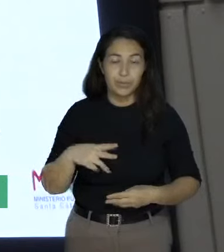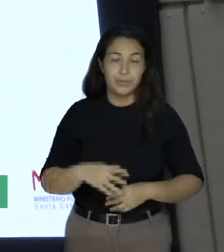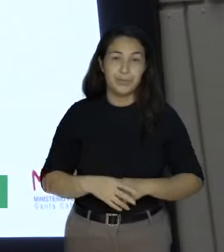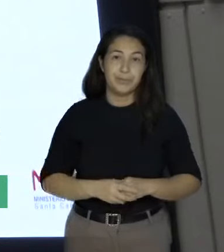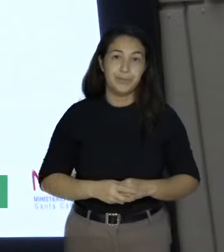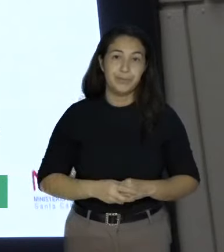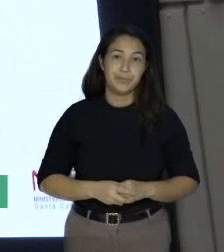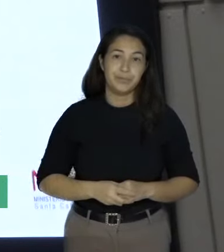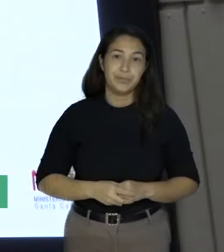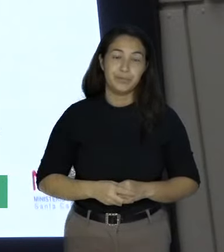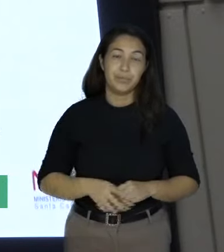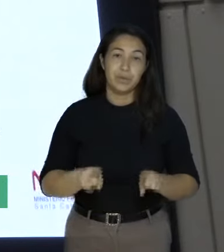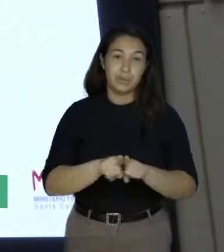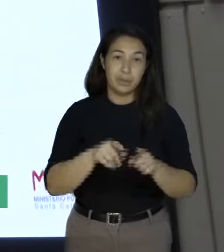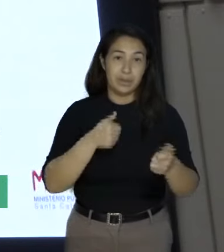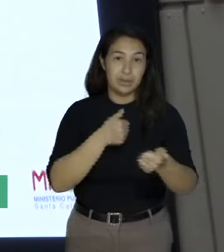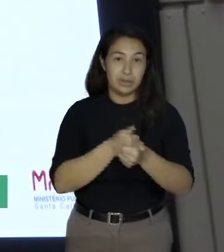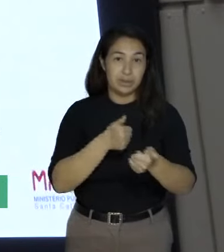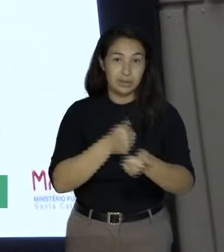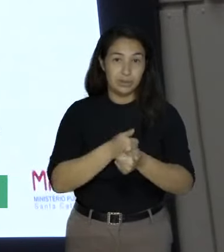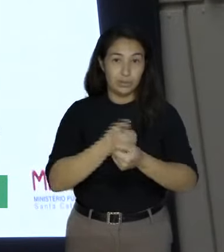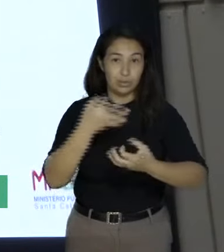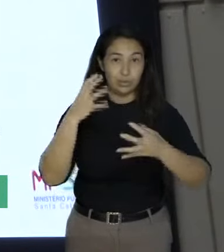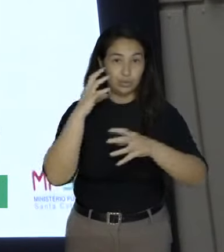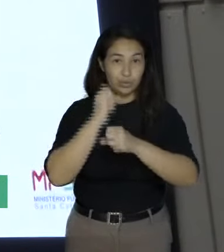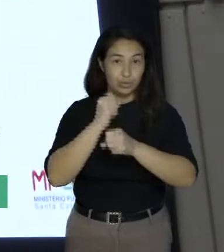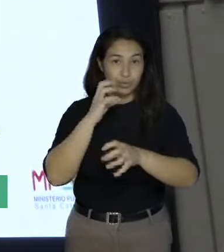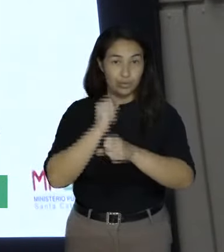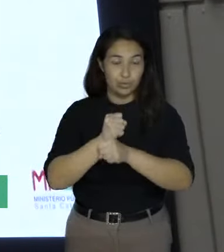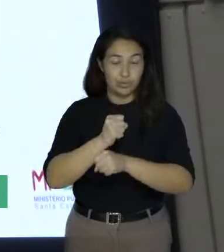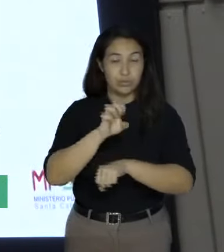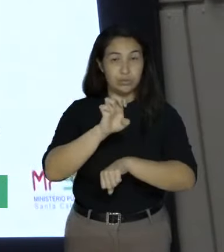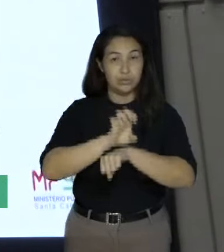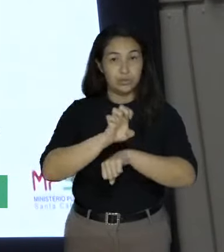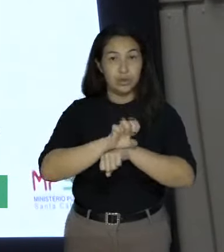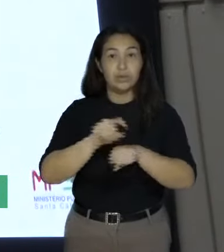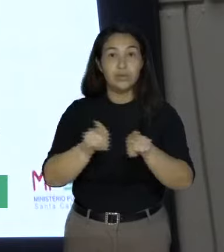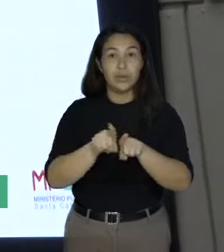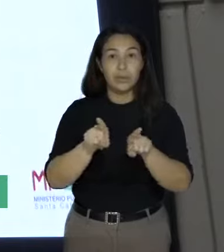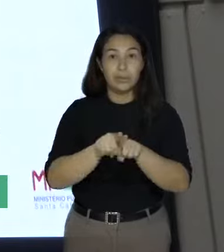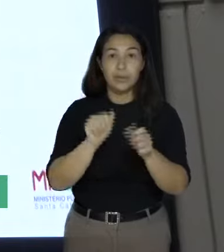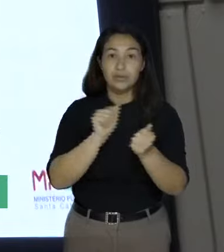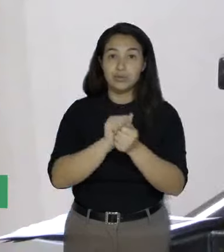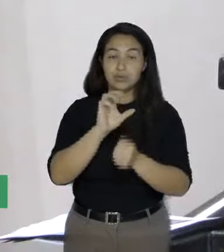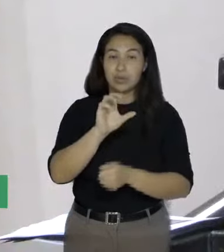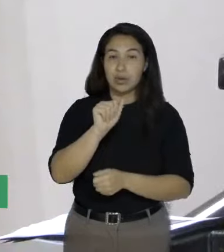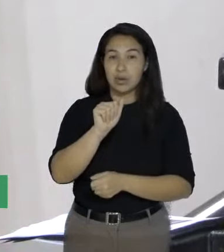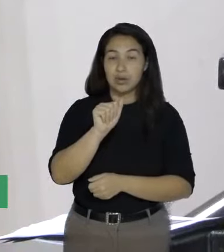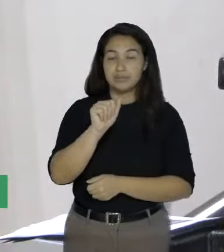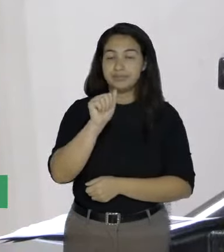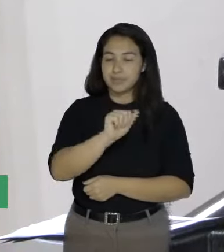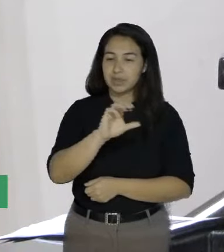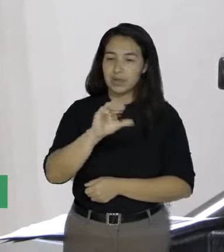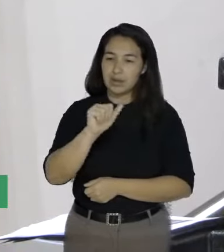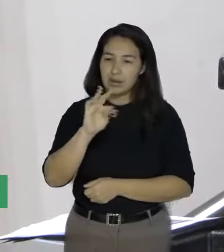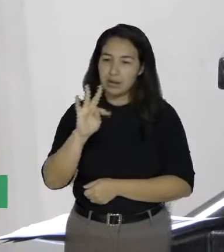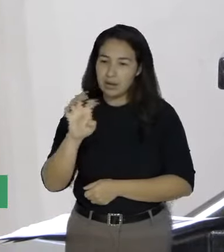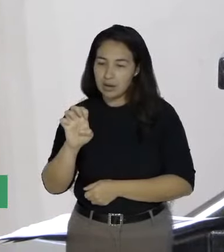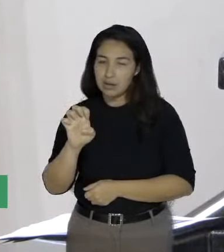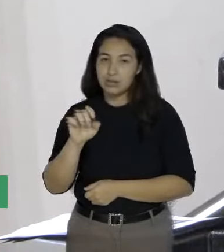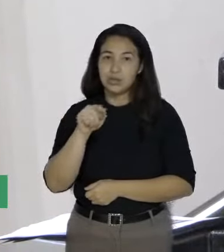Mioto e o Tribunal de Contas do nosso Estado juntamente com a Kate que é